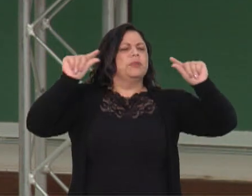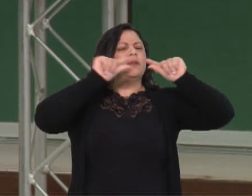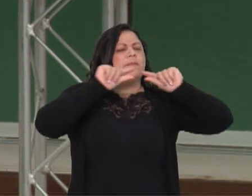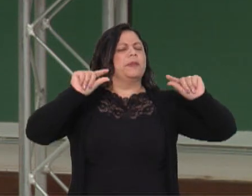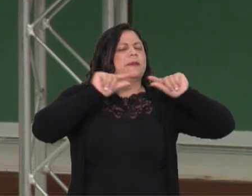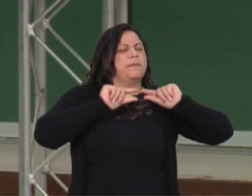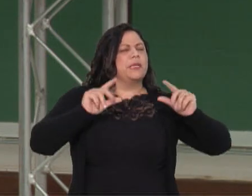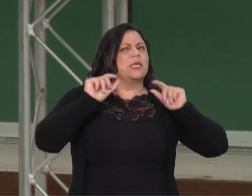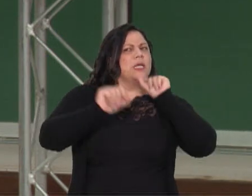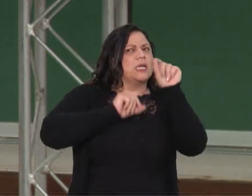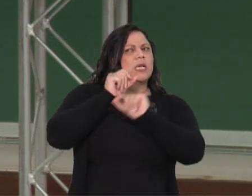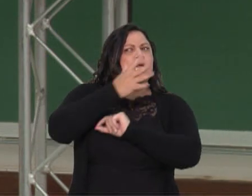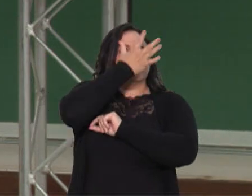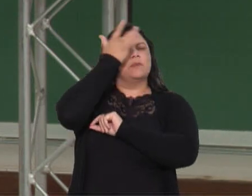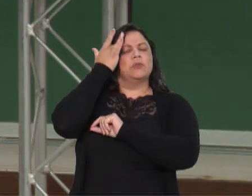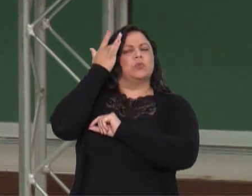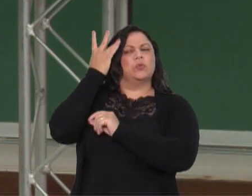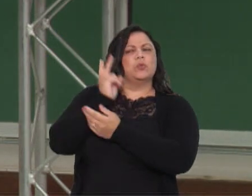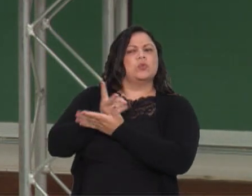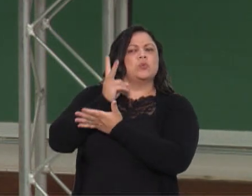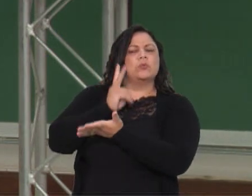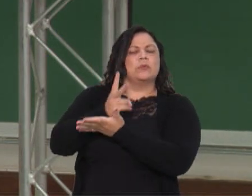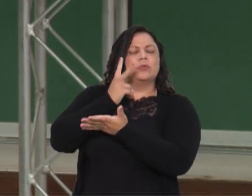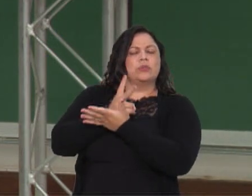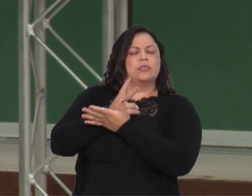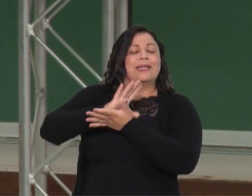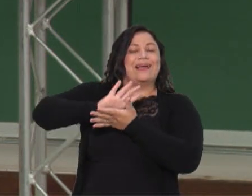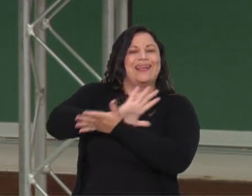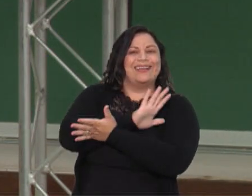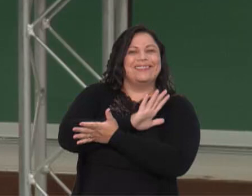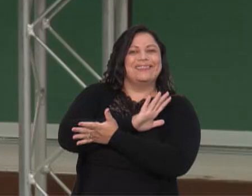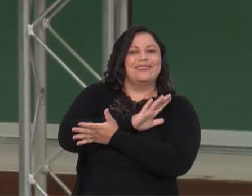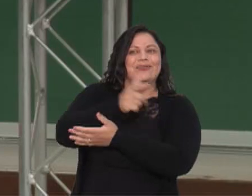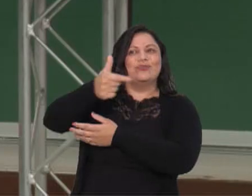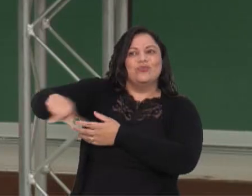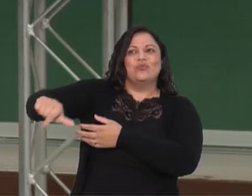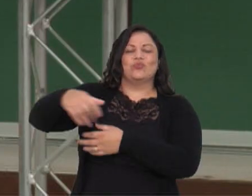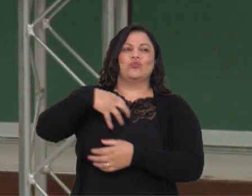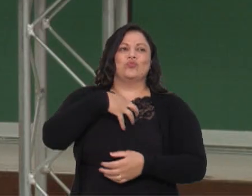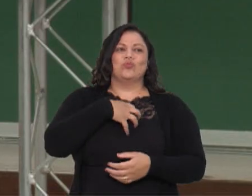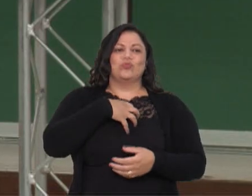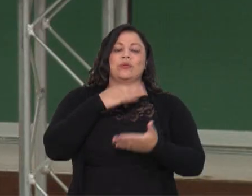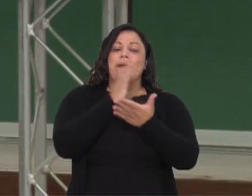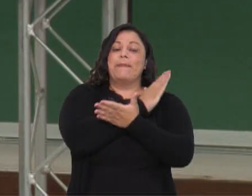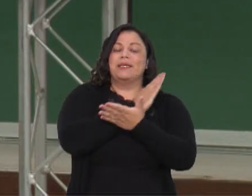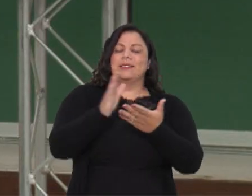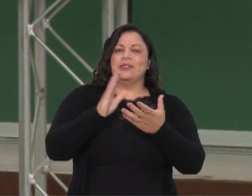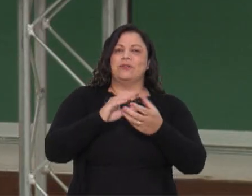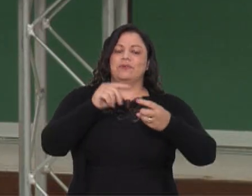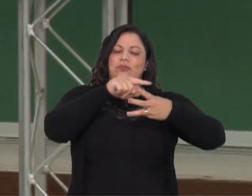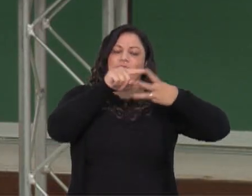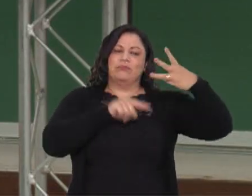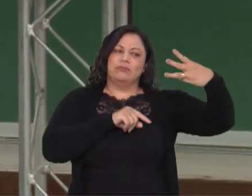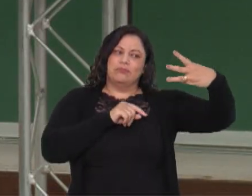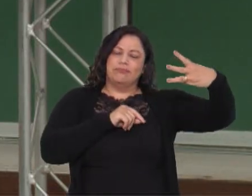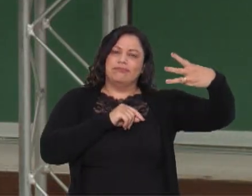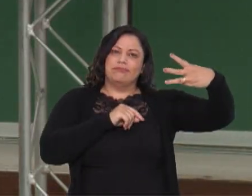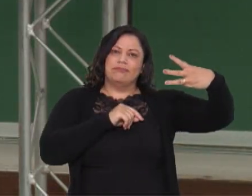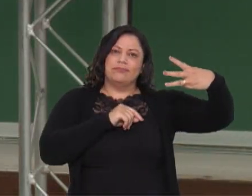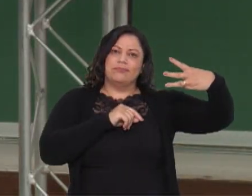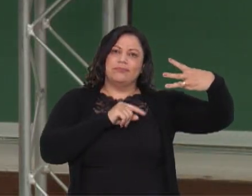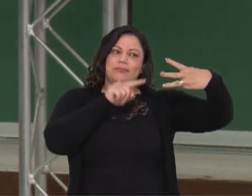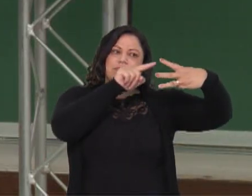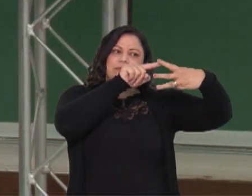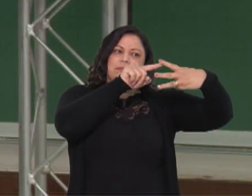continuam gastando de outra forma. Só que ele dividiu essas ideias em 3 partes,